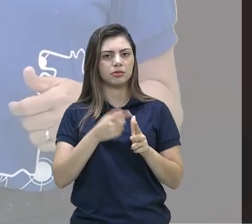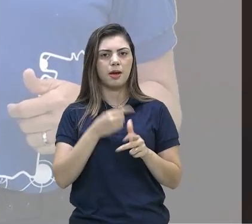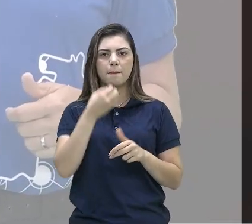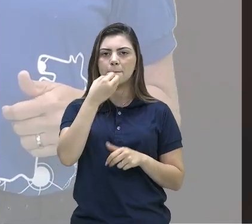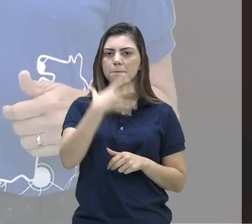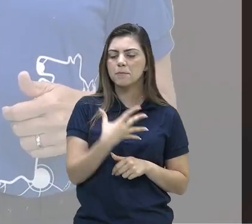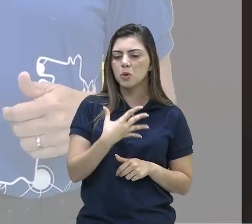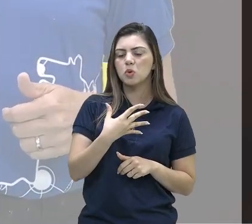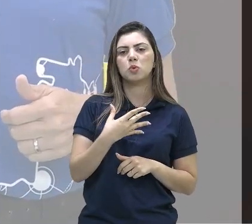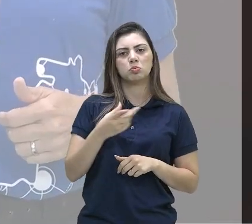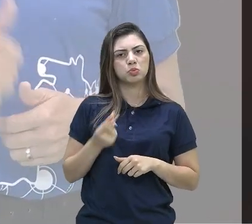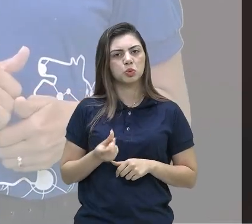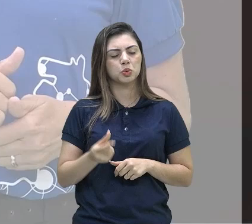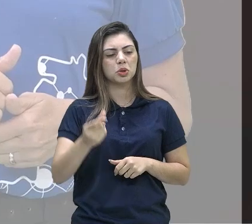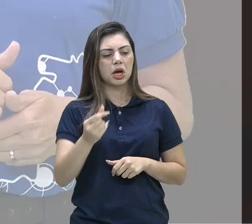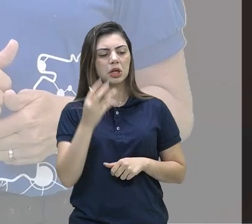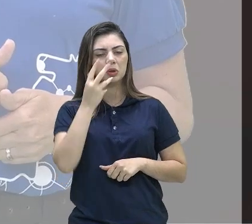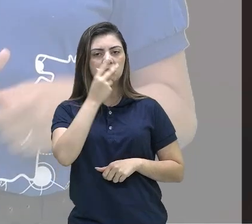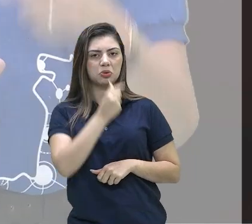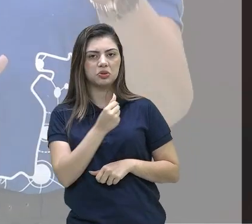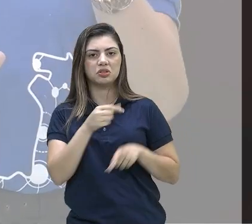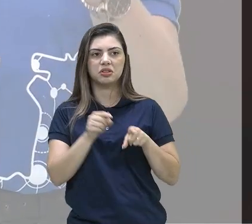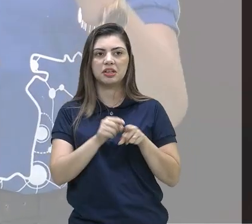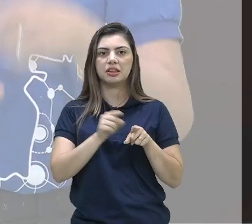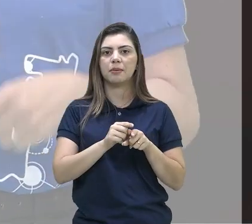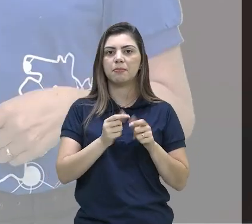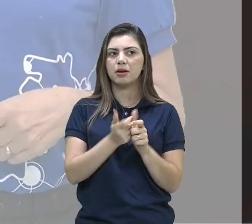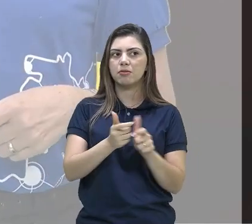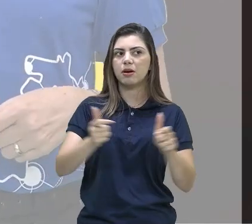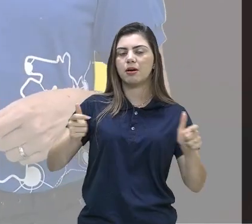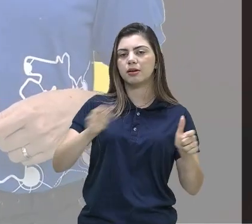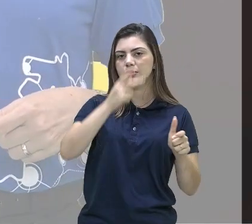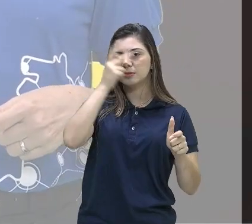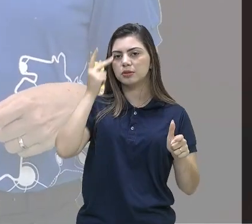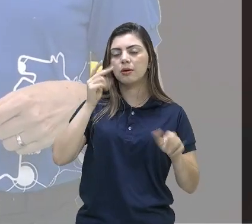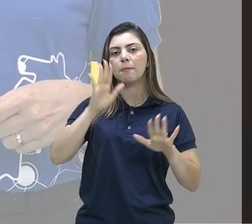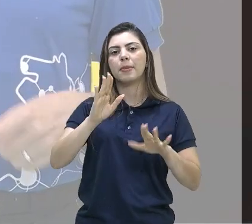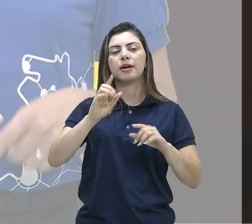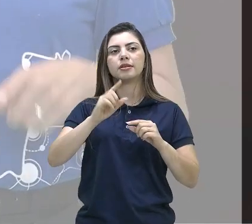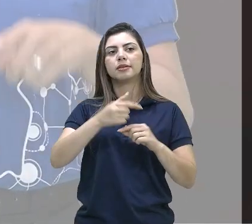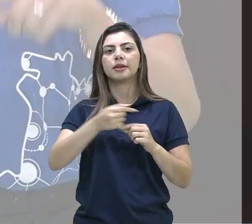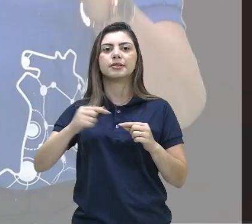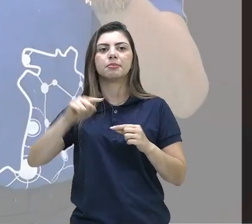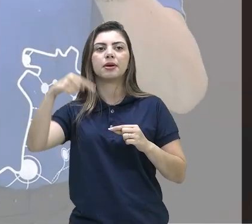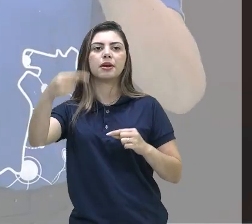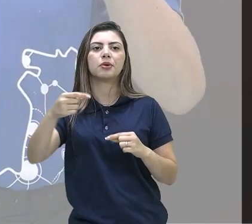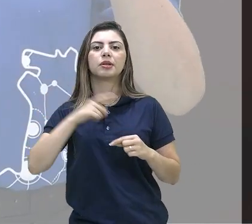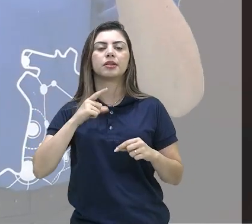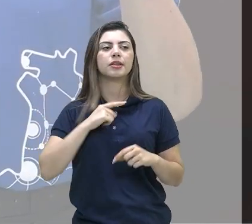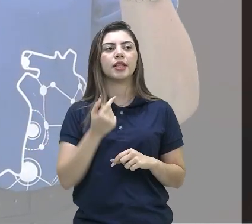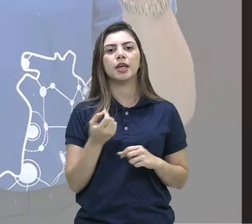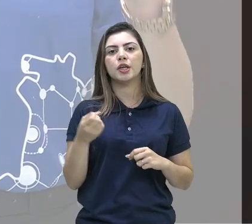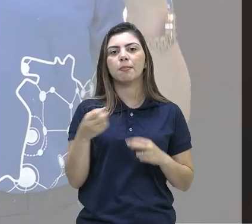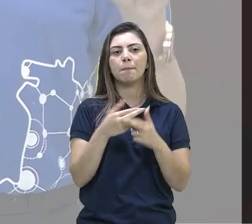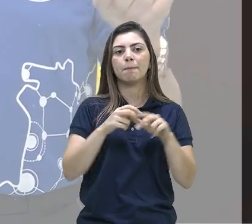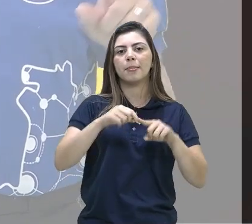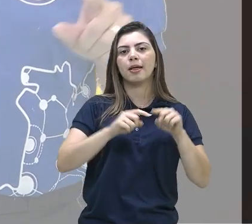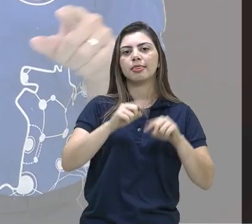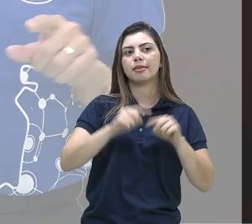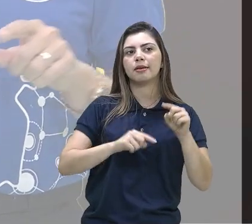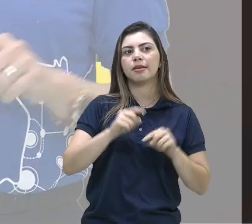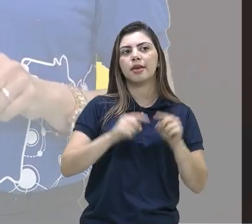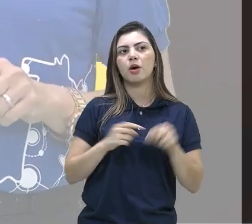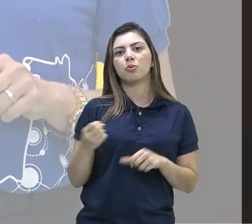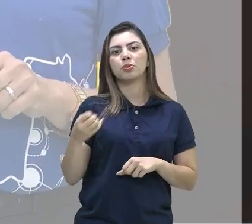bonito e está na moda. Semana que vem aparece outro produto e aí todo mundo